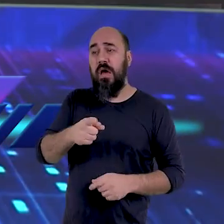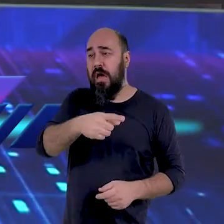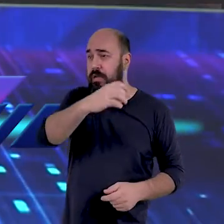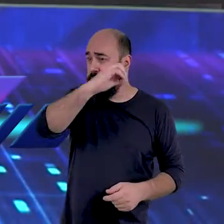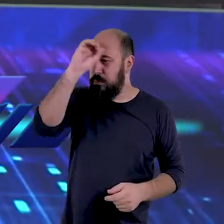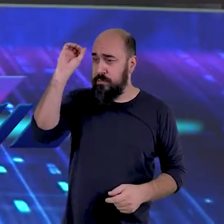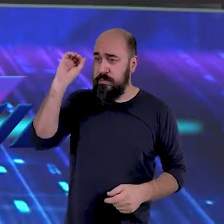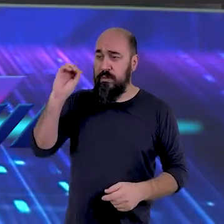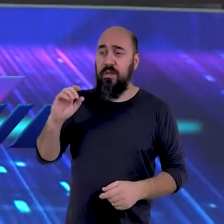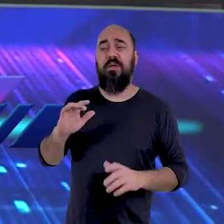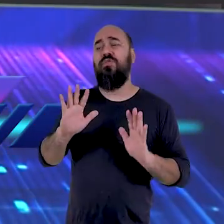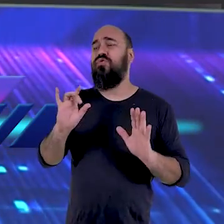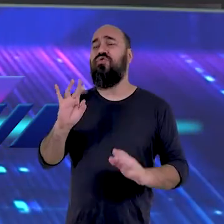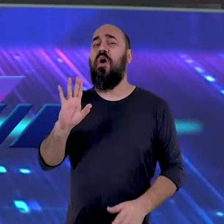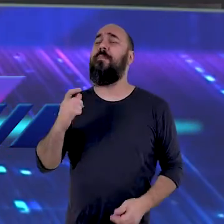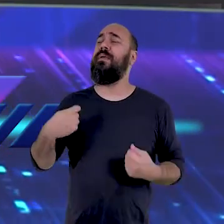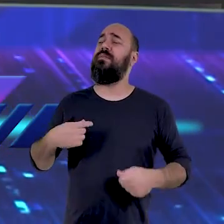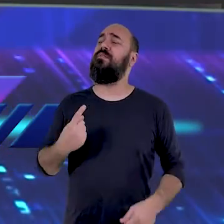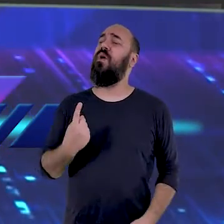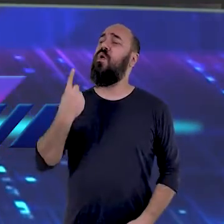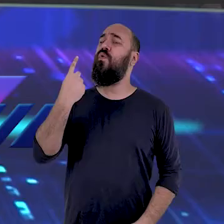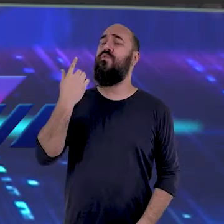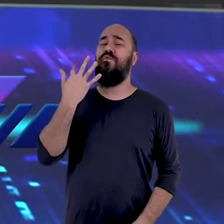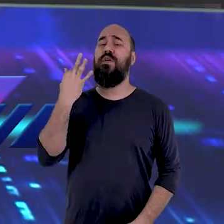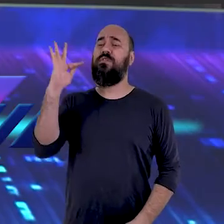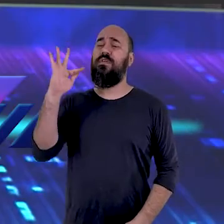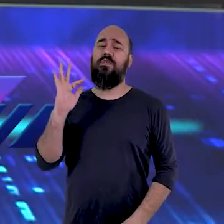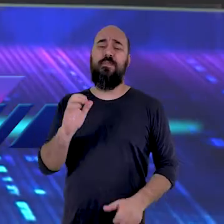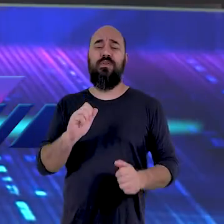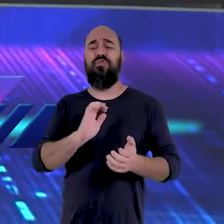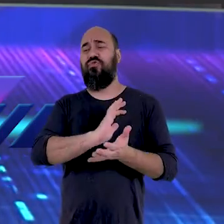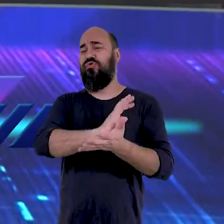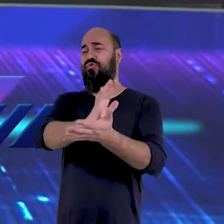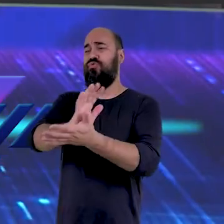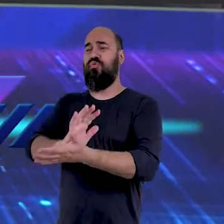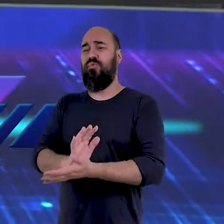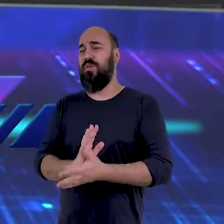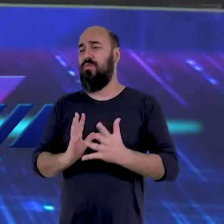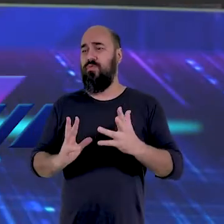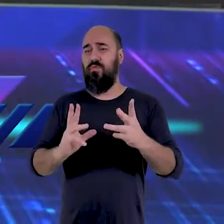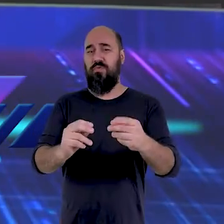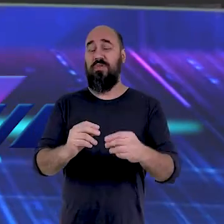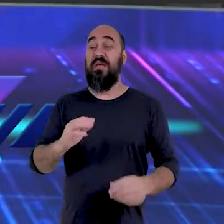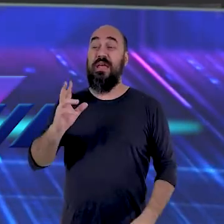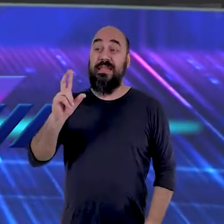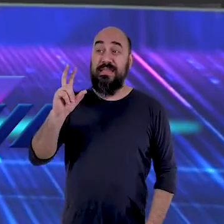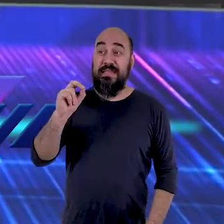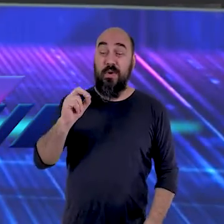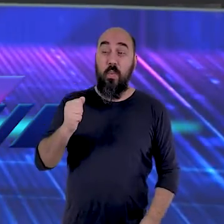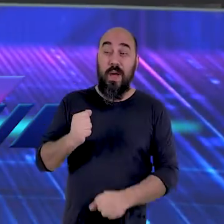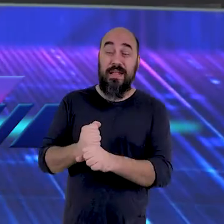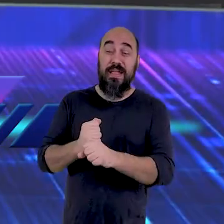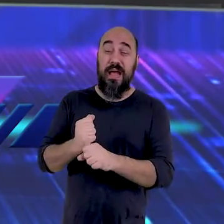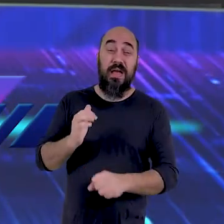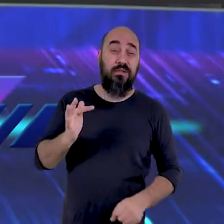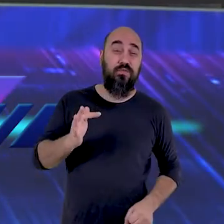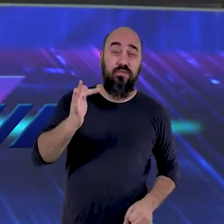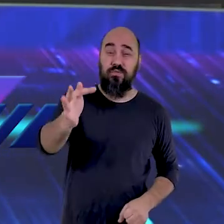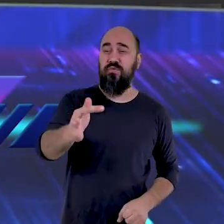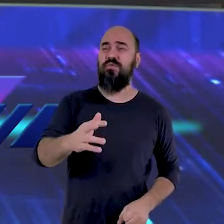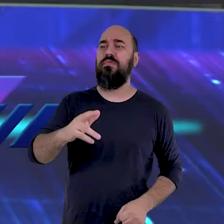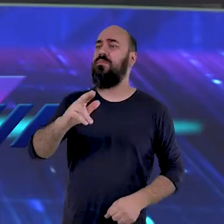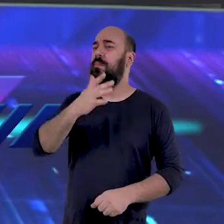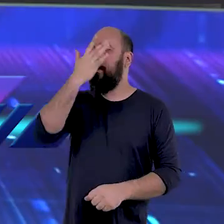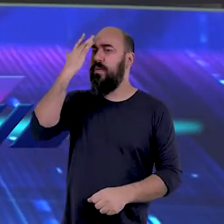mostrarei que basta um francês para destruí-lo. Daqui a 50 anos, ninguém se lembrará de Jesus